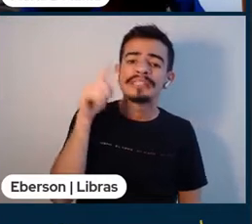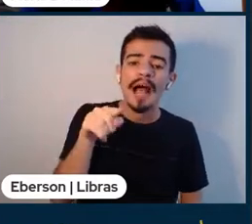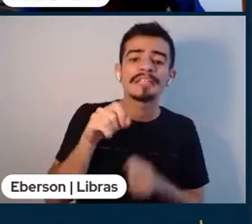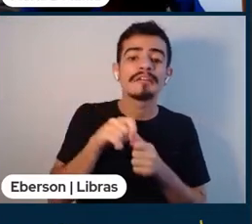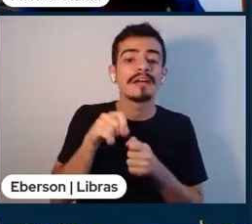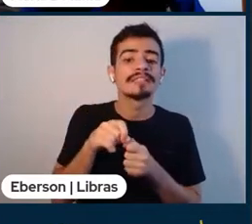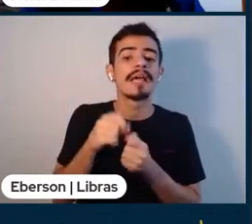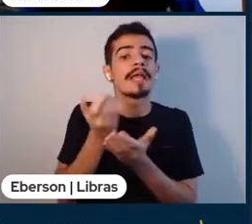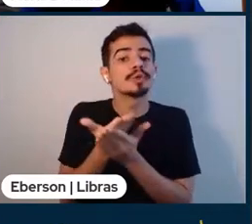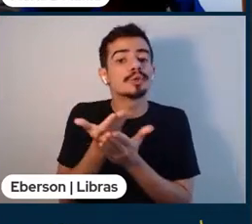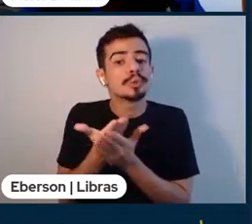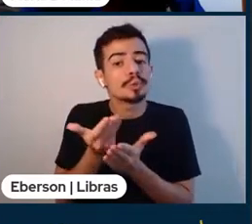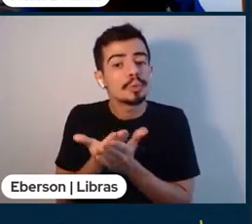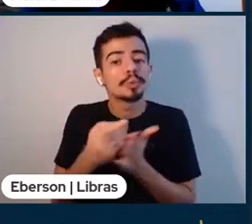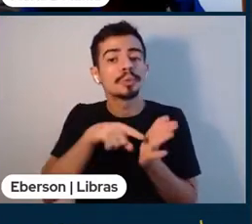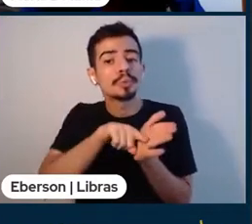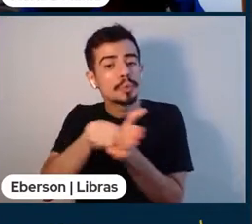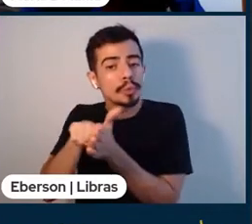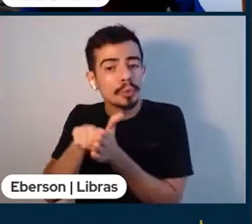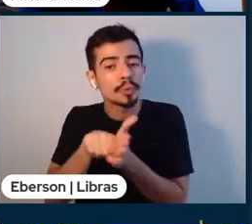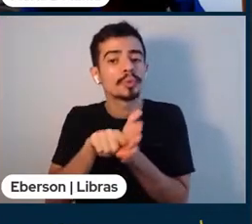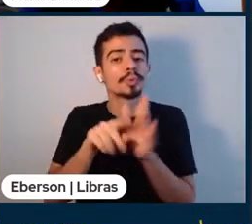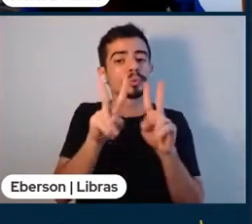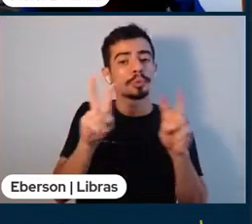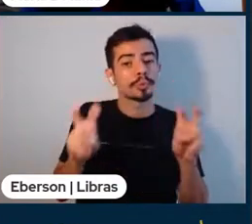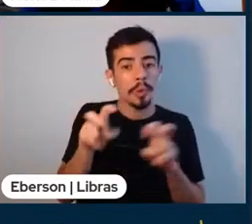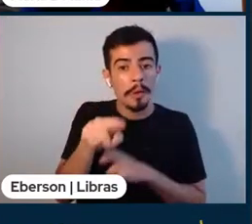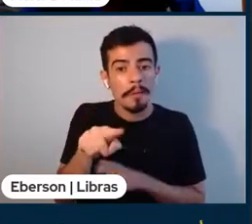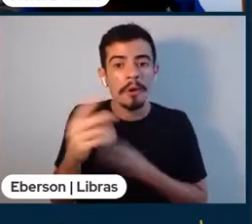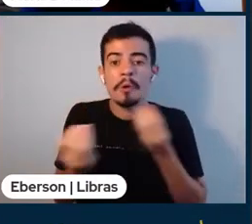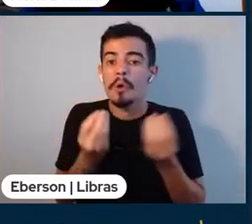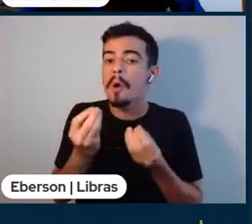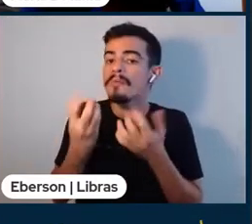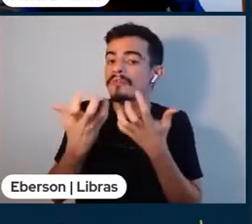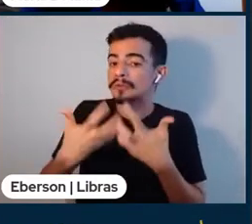olhada sobre, enfim, como é, porque era um